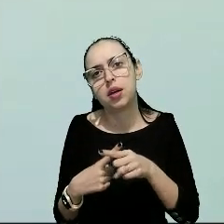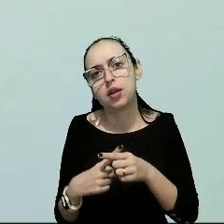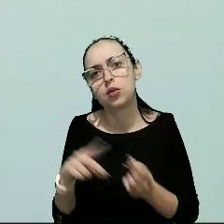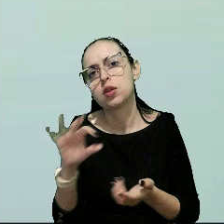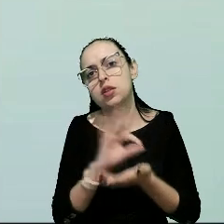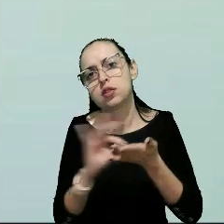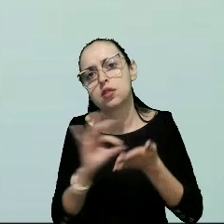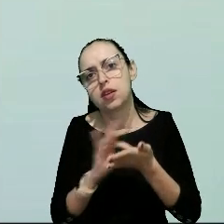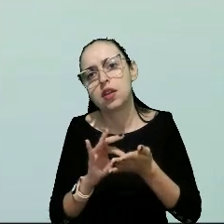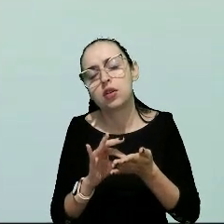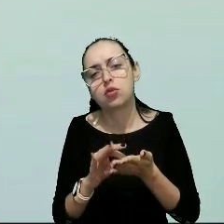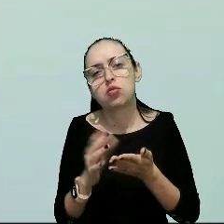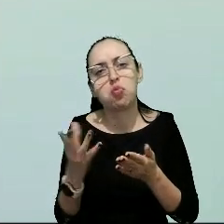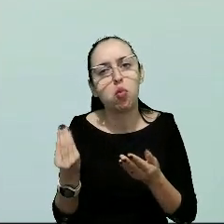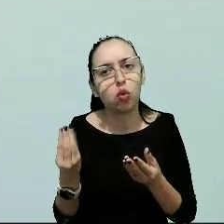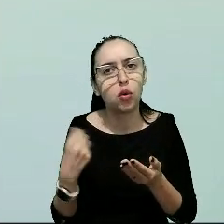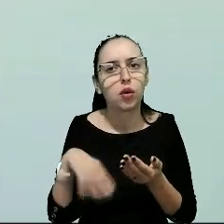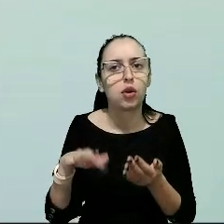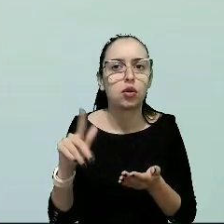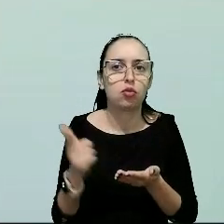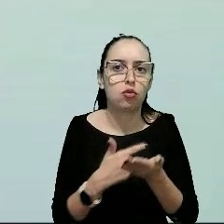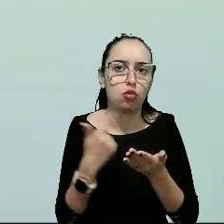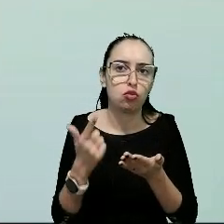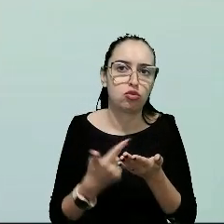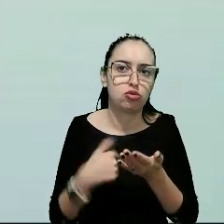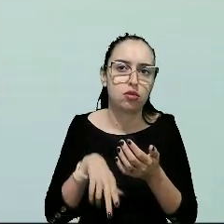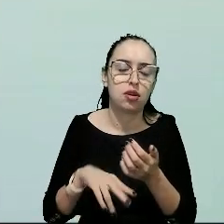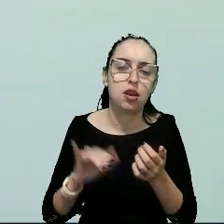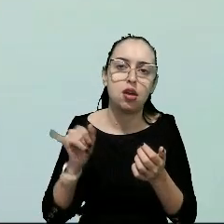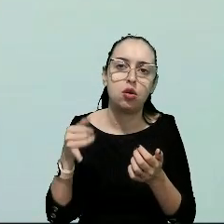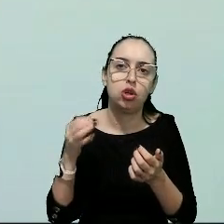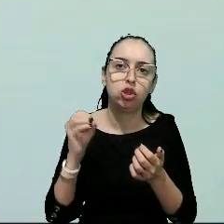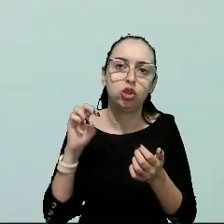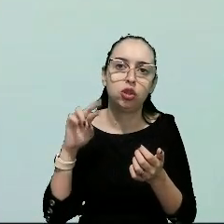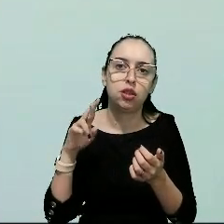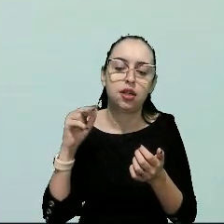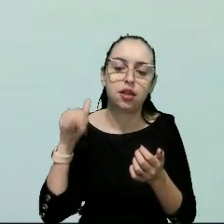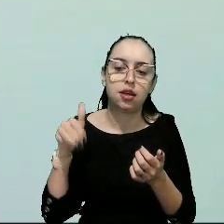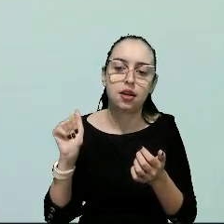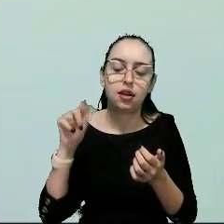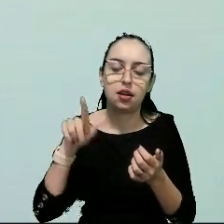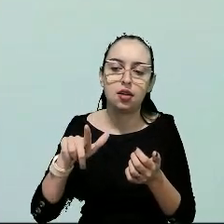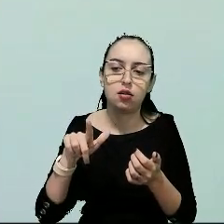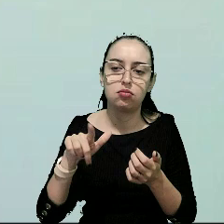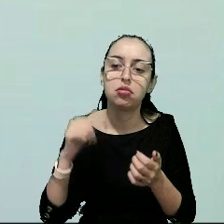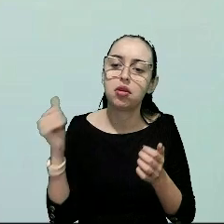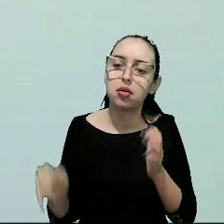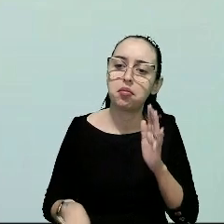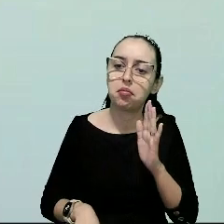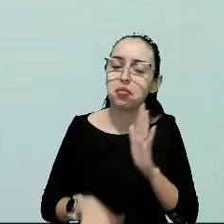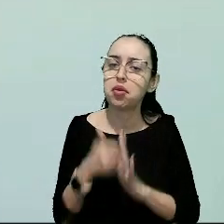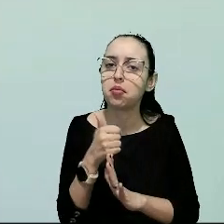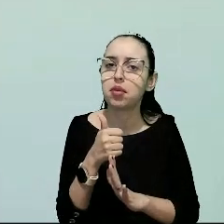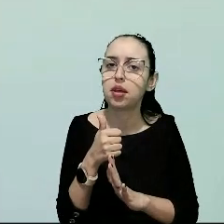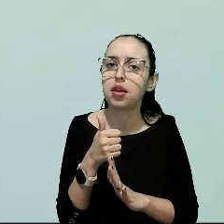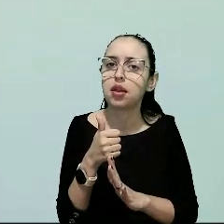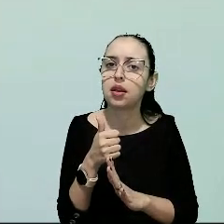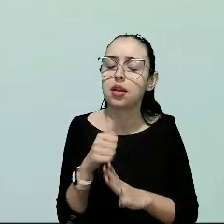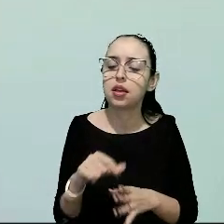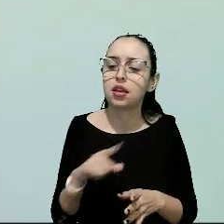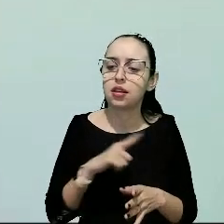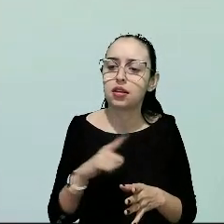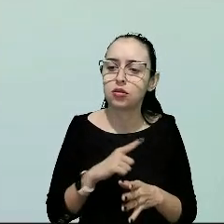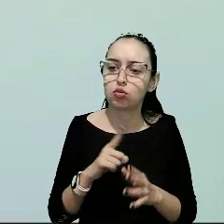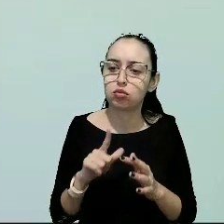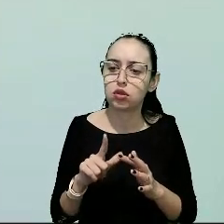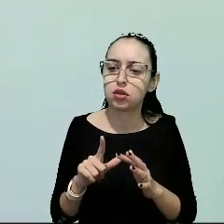é algo que eu tenho escrito muito na Folha de São Paulo, eu escrevo também uma coluna para a Vogue. É a primeira vez que